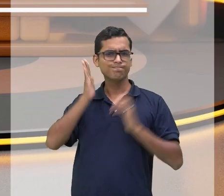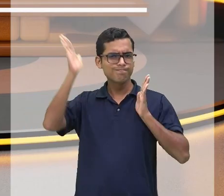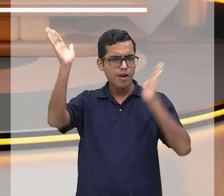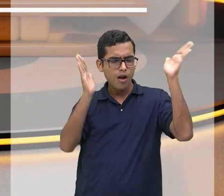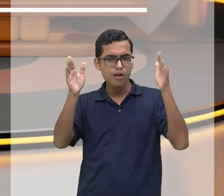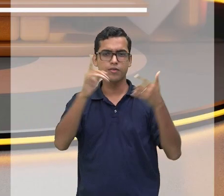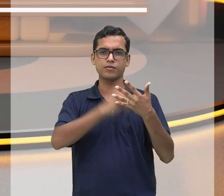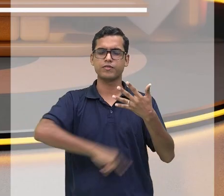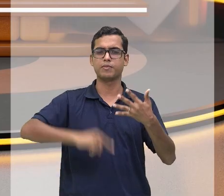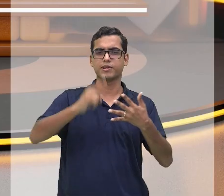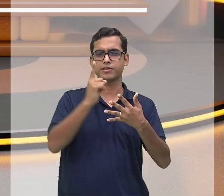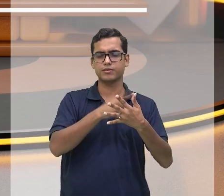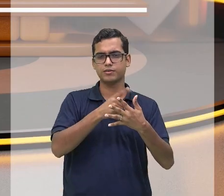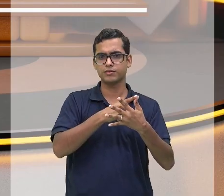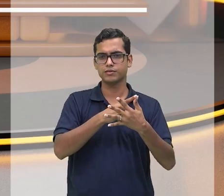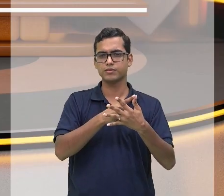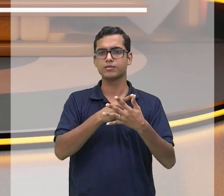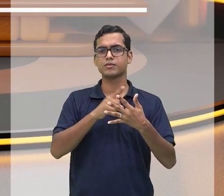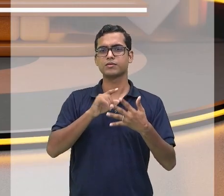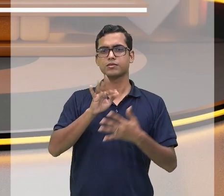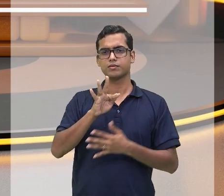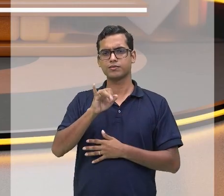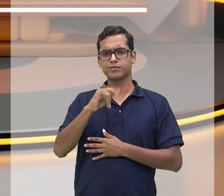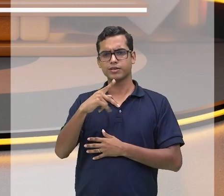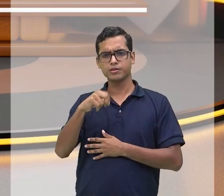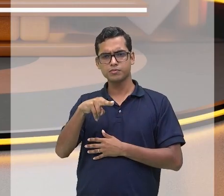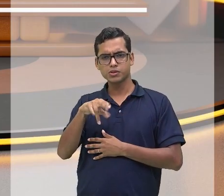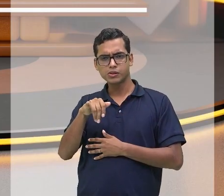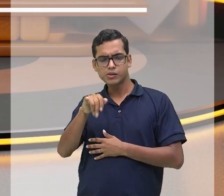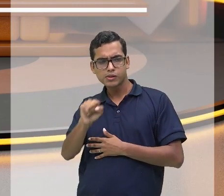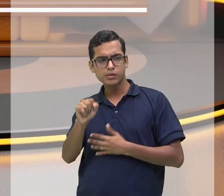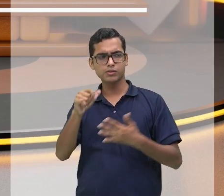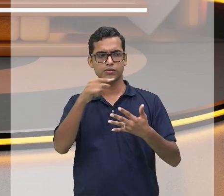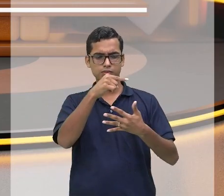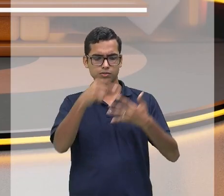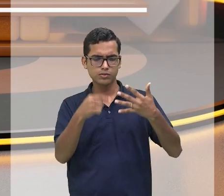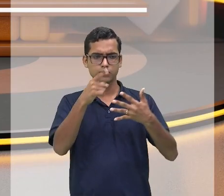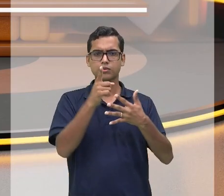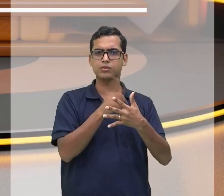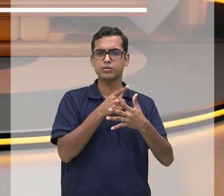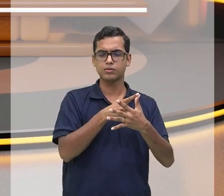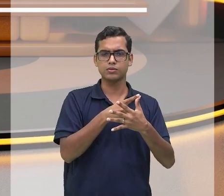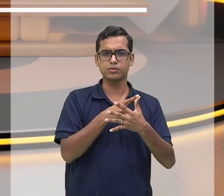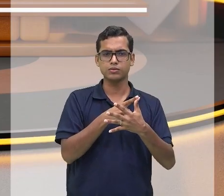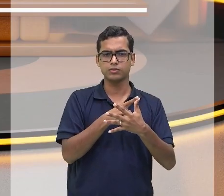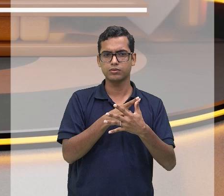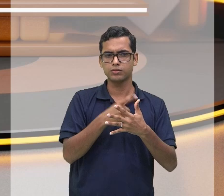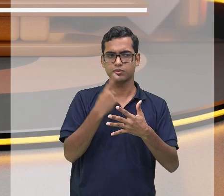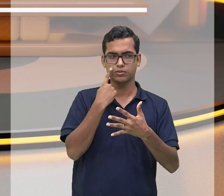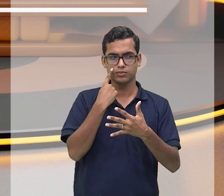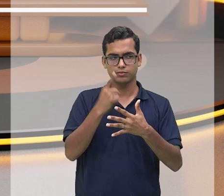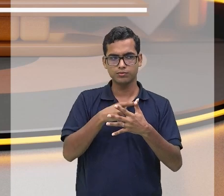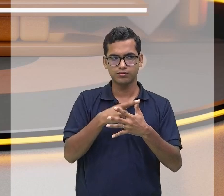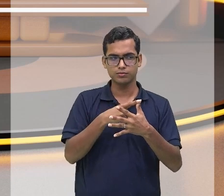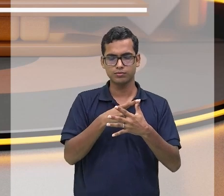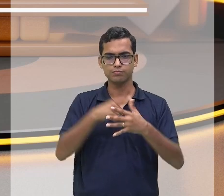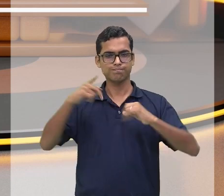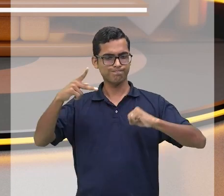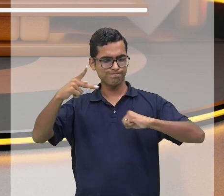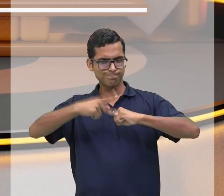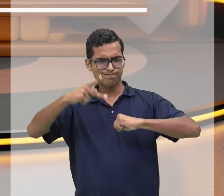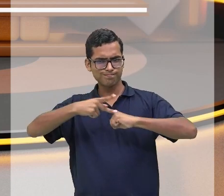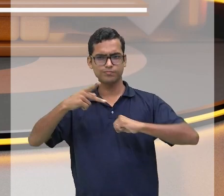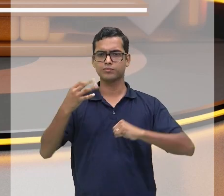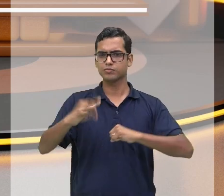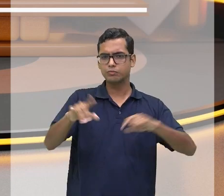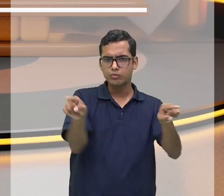se desenvolvendo muito, sendo considerados naquele período, gente, países realmente ali que não teria uma perspectiva